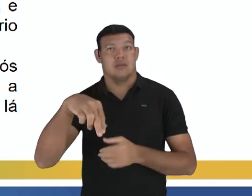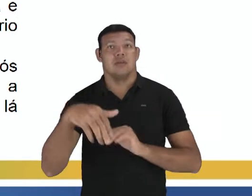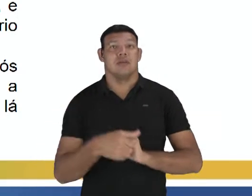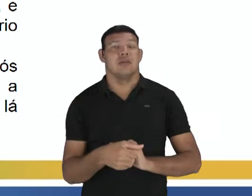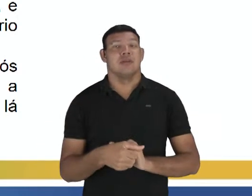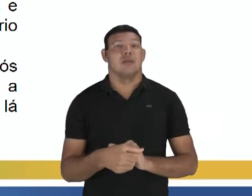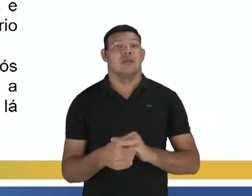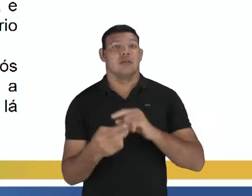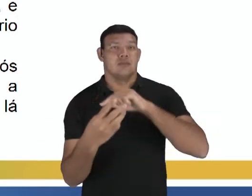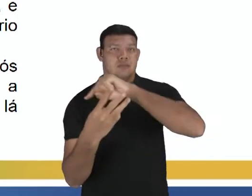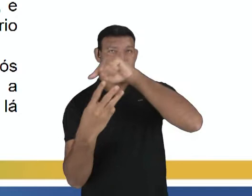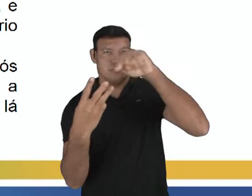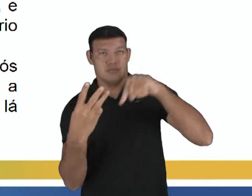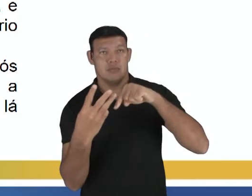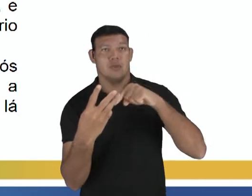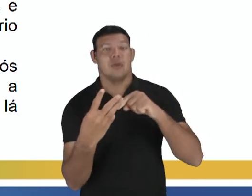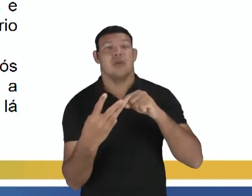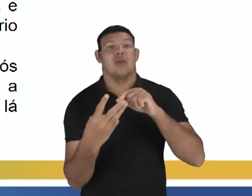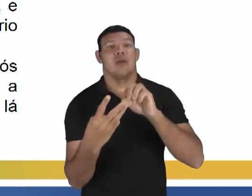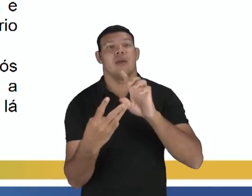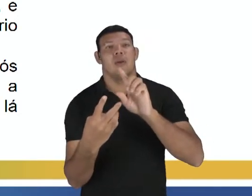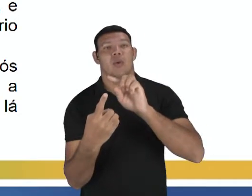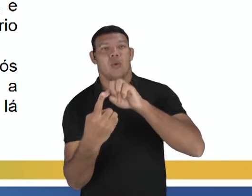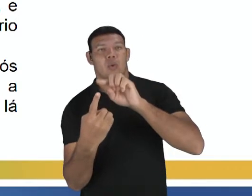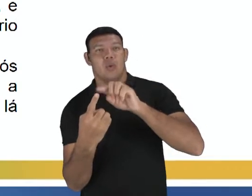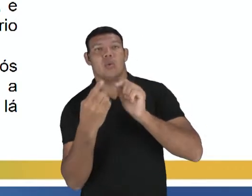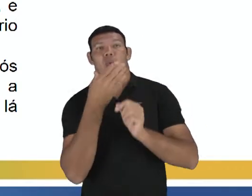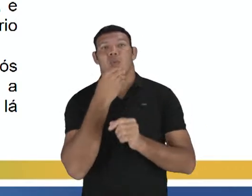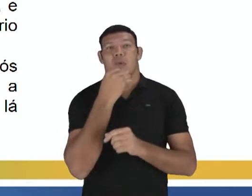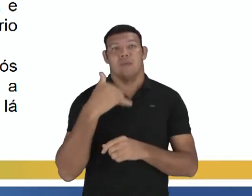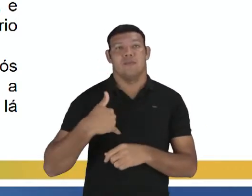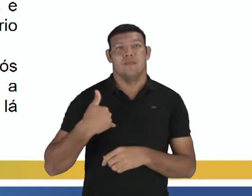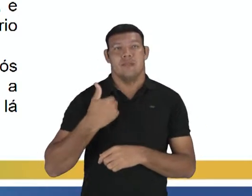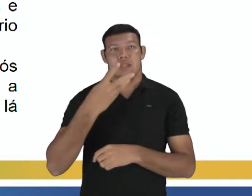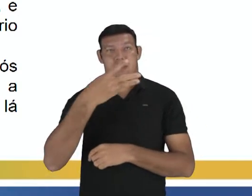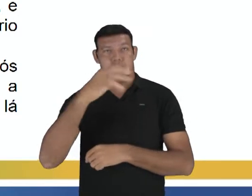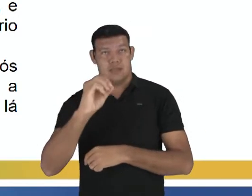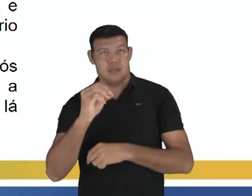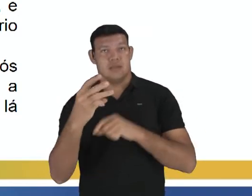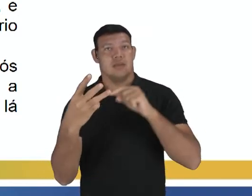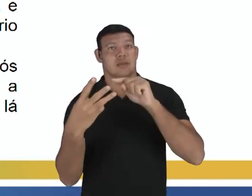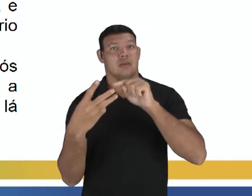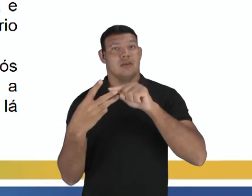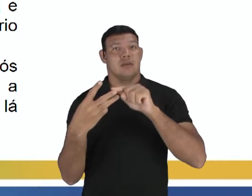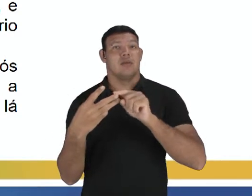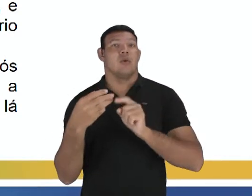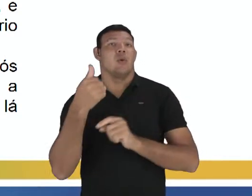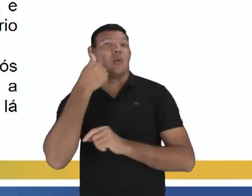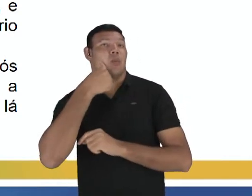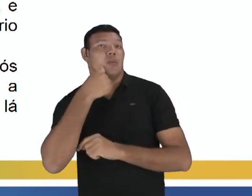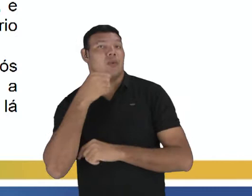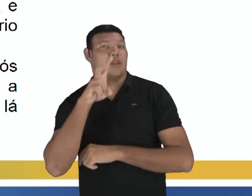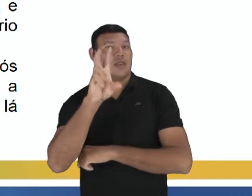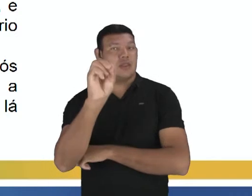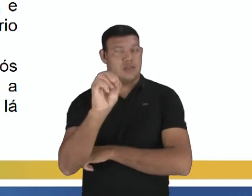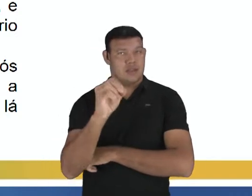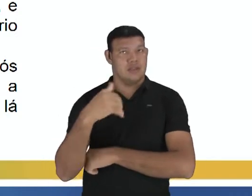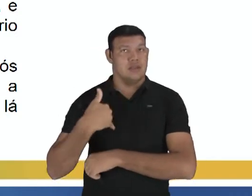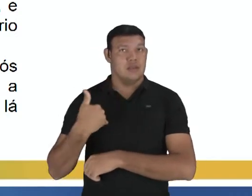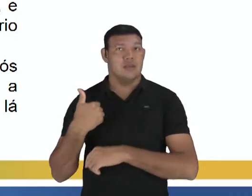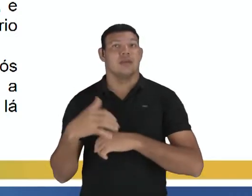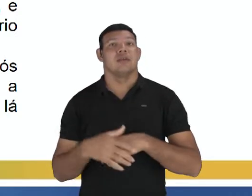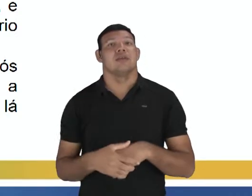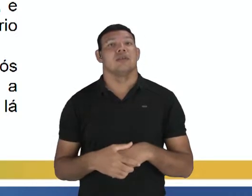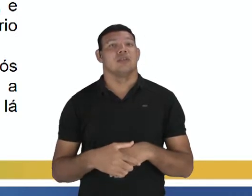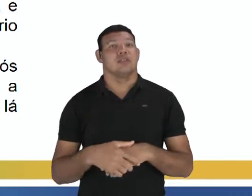são de um homem de 30 anos e uma mulher de 50, que chegaram de São Paulo, e outra de 37 anos, que